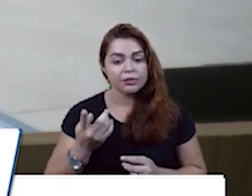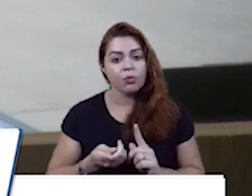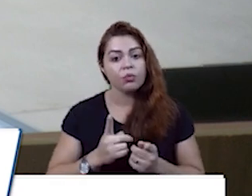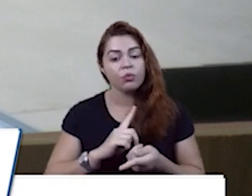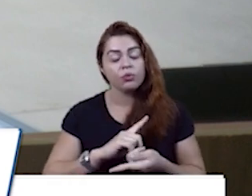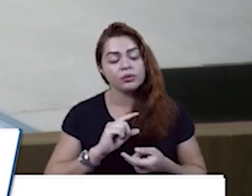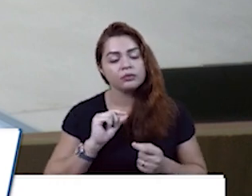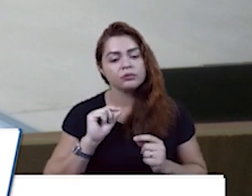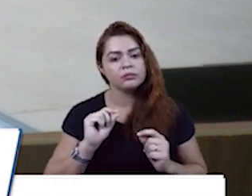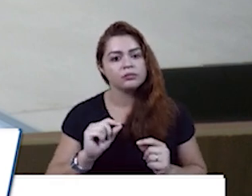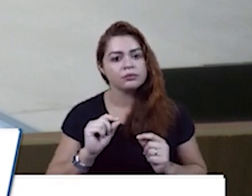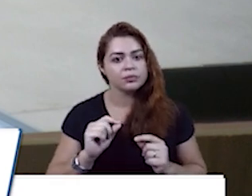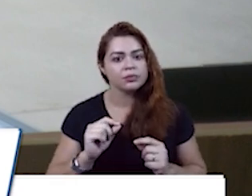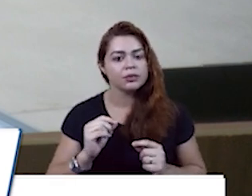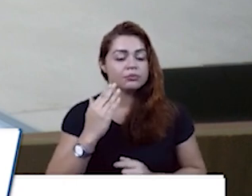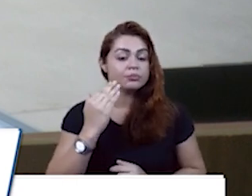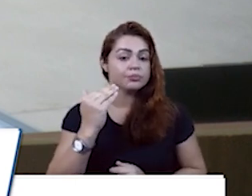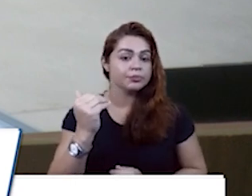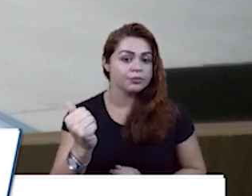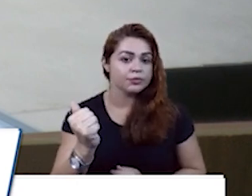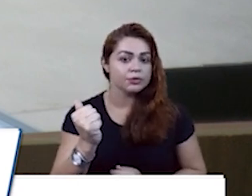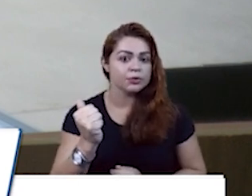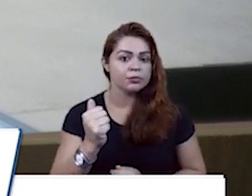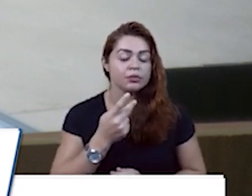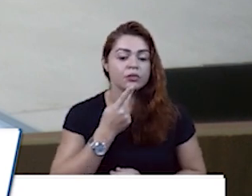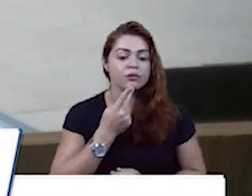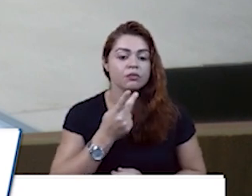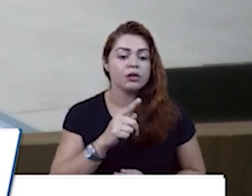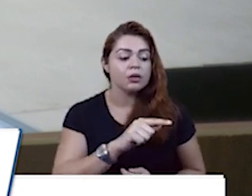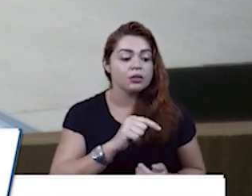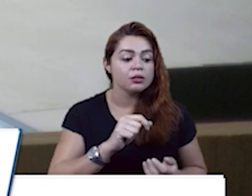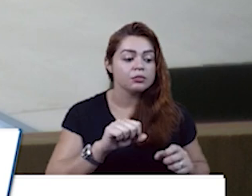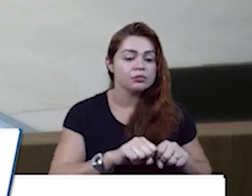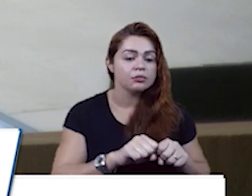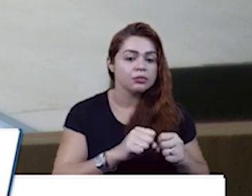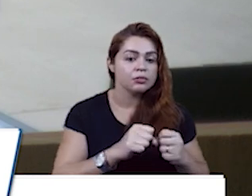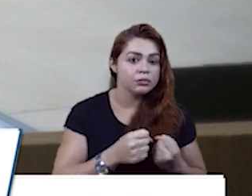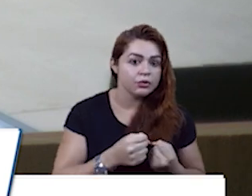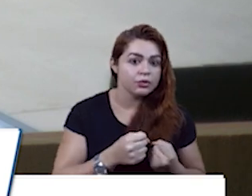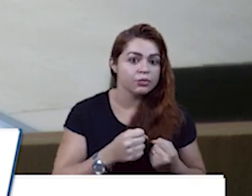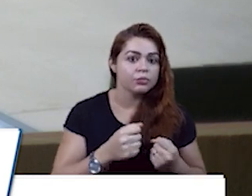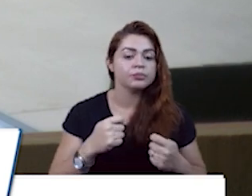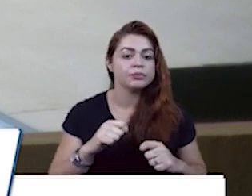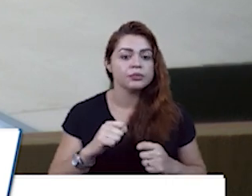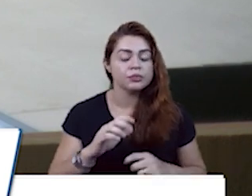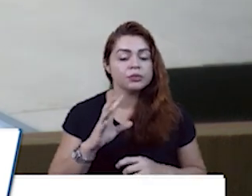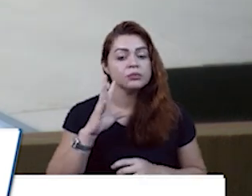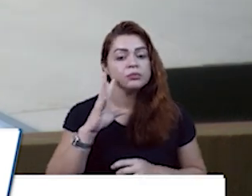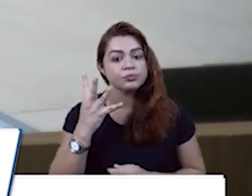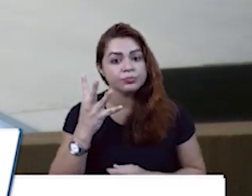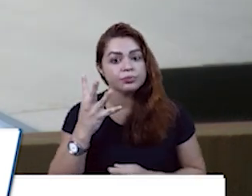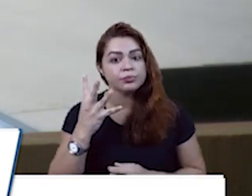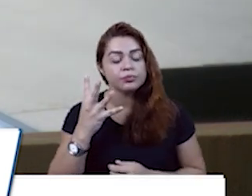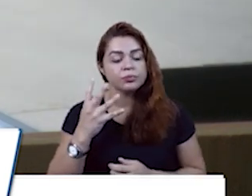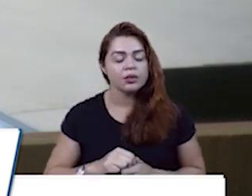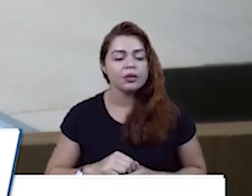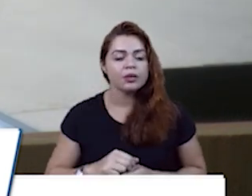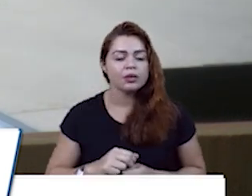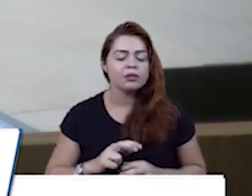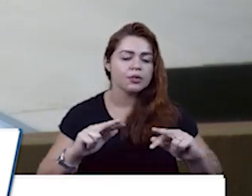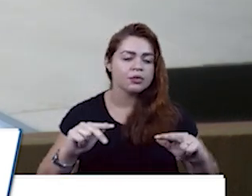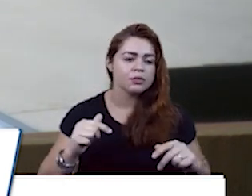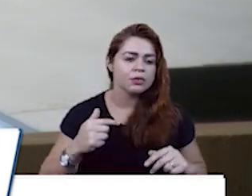que está quebrado e precisa resolver. Então eu estou conseguindo resolver muitas coisas, cadeira quebrada. Recentemente eu cheguei lá